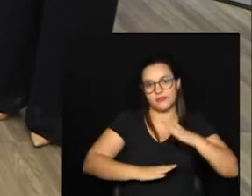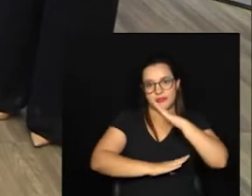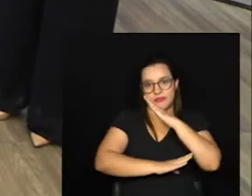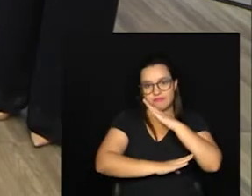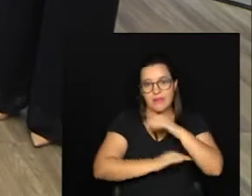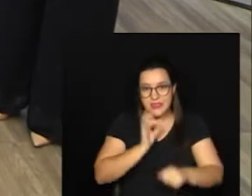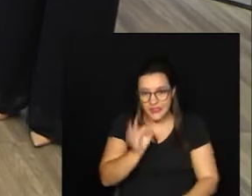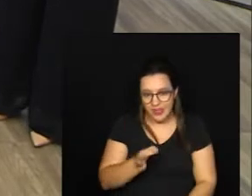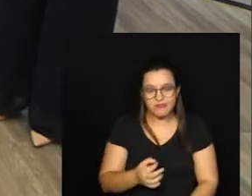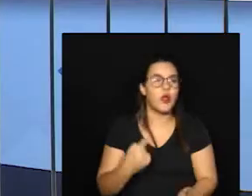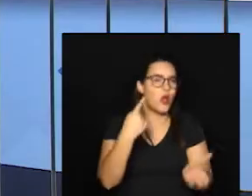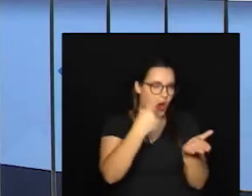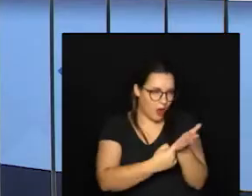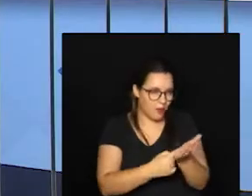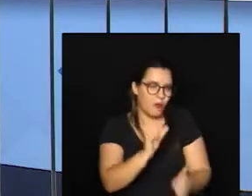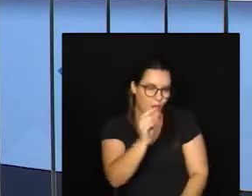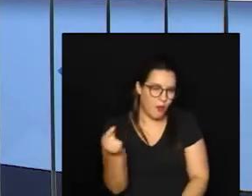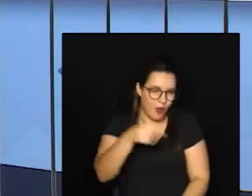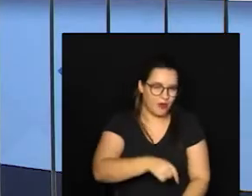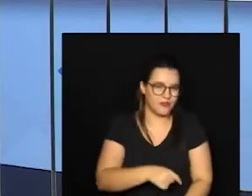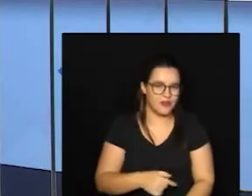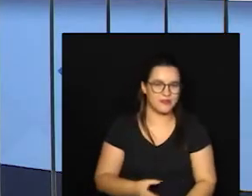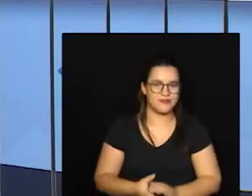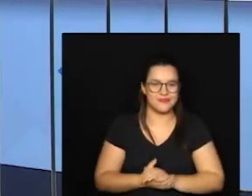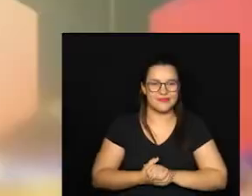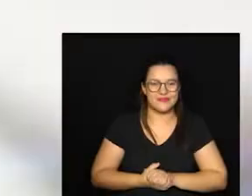correto? Correto, combinado. Daqui a pouquinho eu volto.